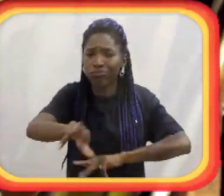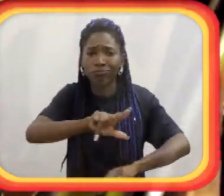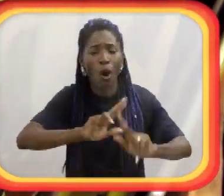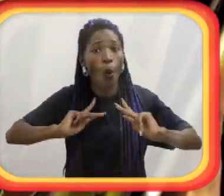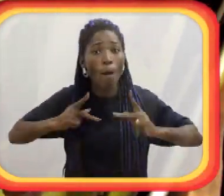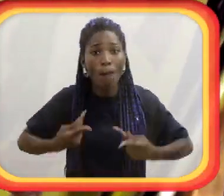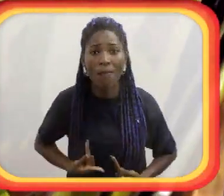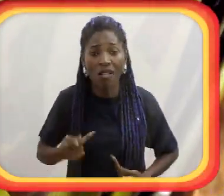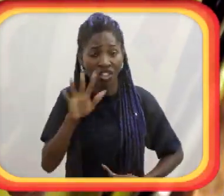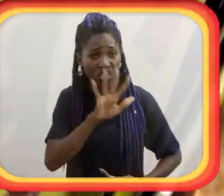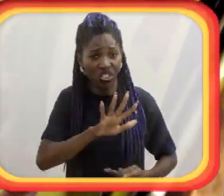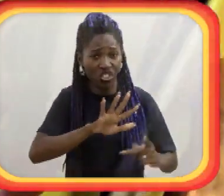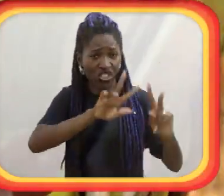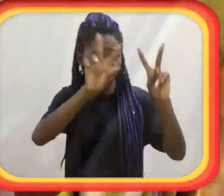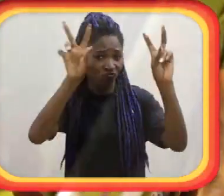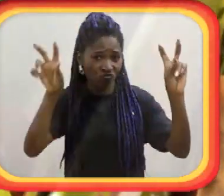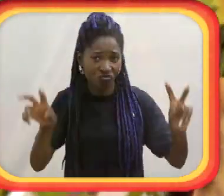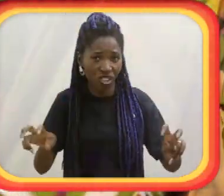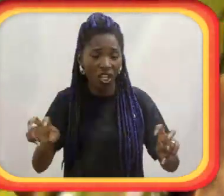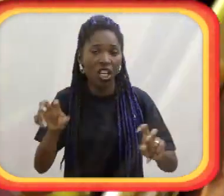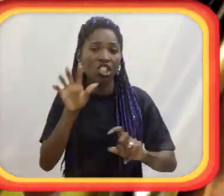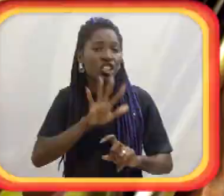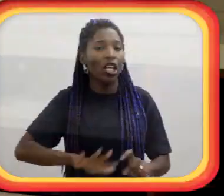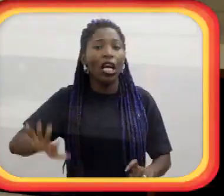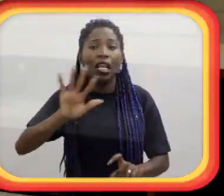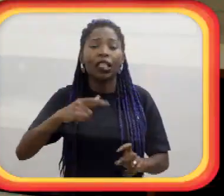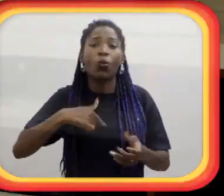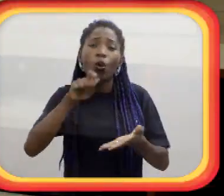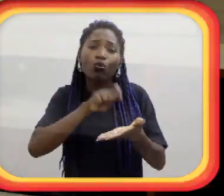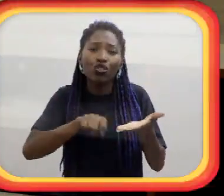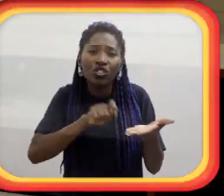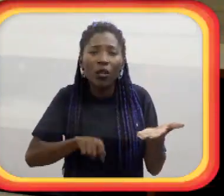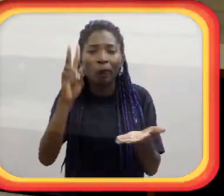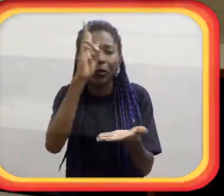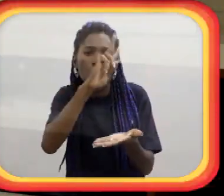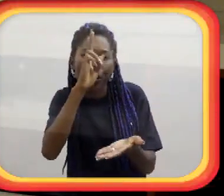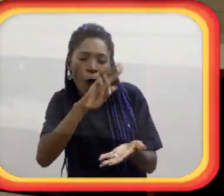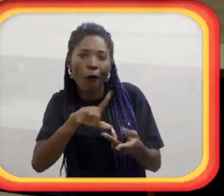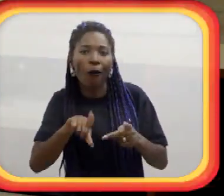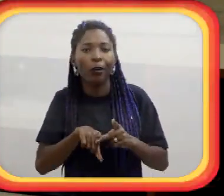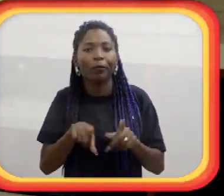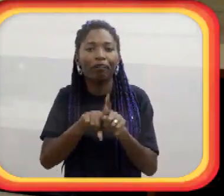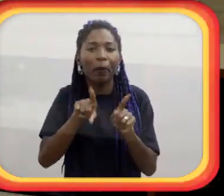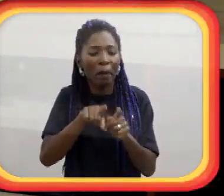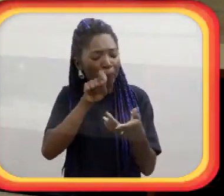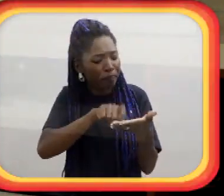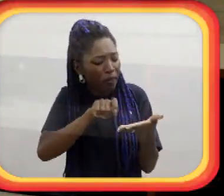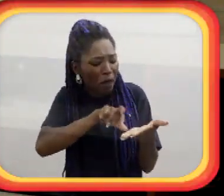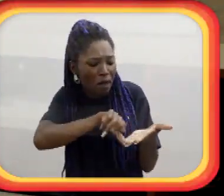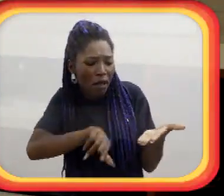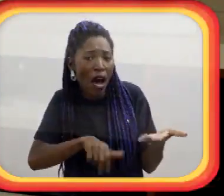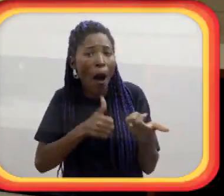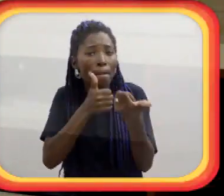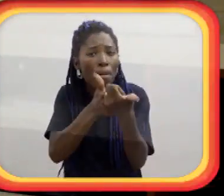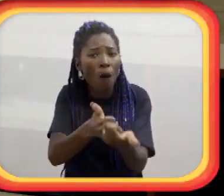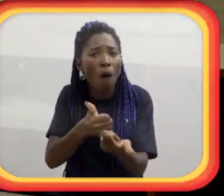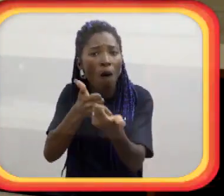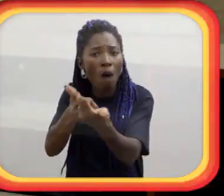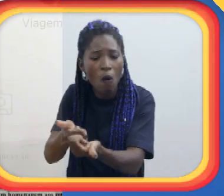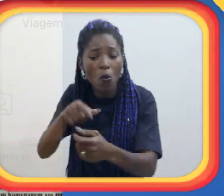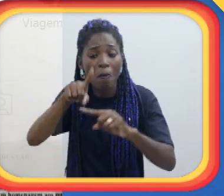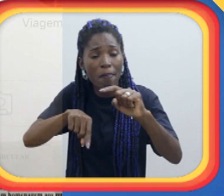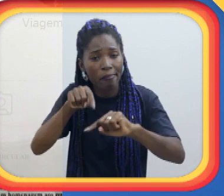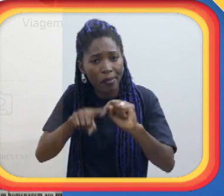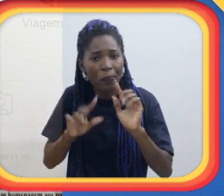de uma maneira geral. E em razão disso eu escrevo crônicas, escrevo relatos, faço material de apoio para